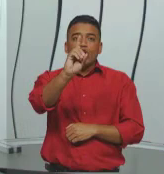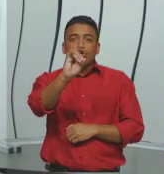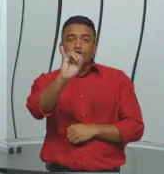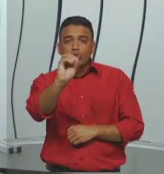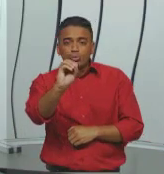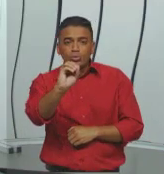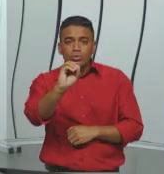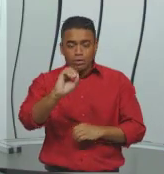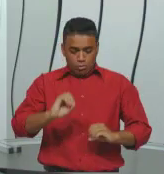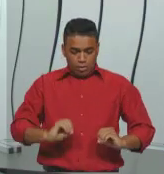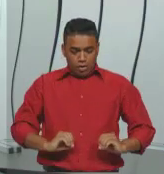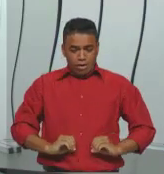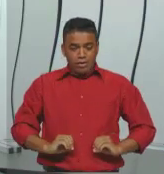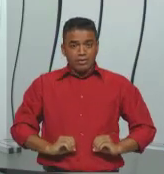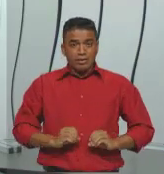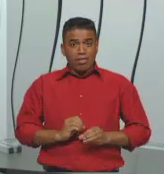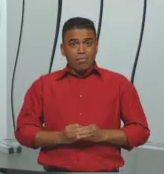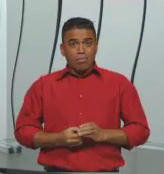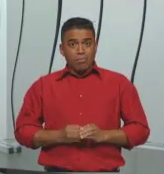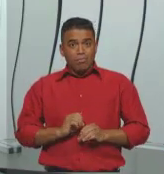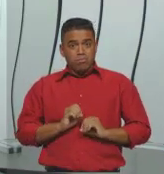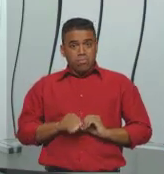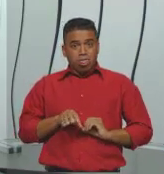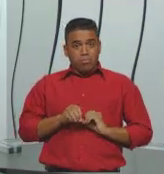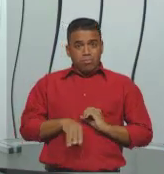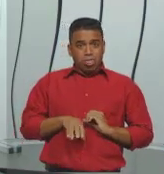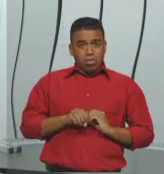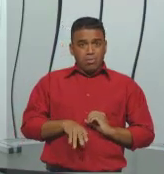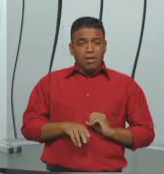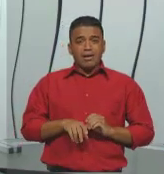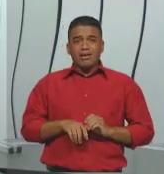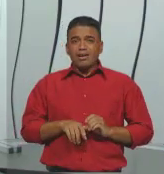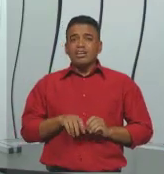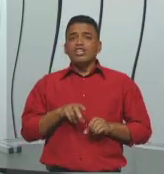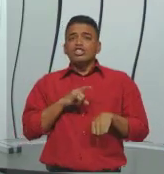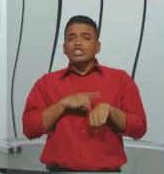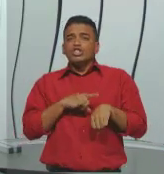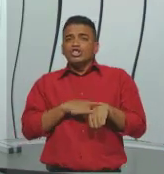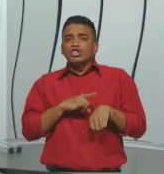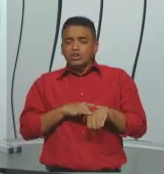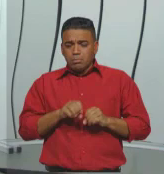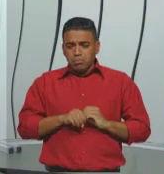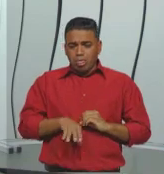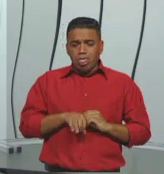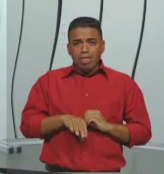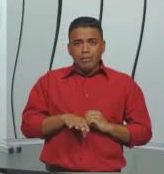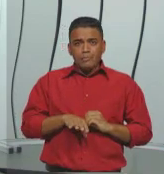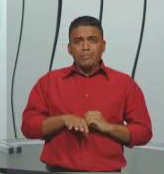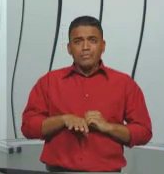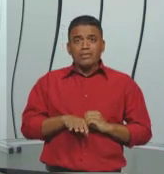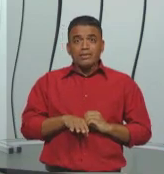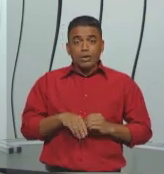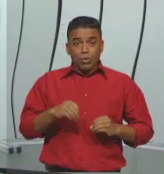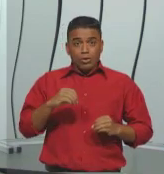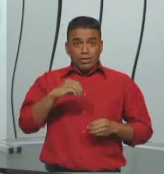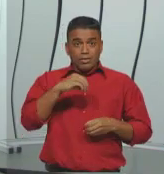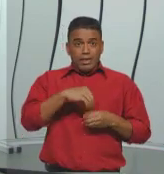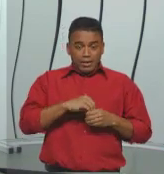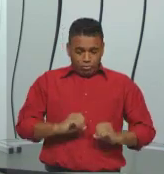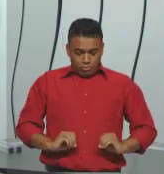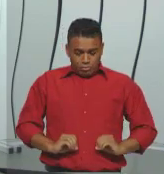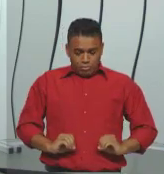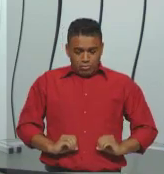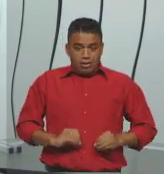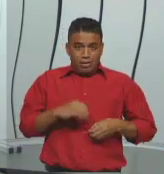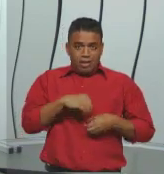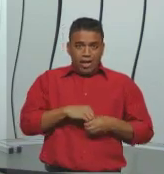ao invés de eliminar muito sódio na sua urina, você consegue reabsorver ali, dentro dos rins, a reabsorver